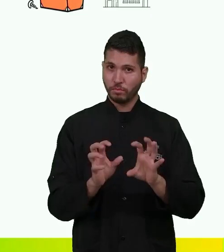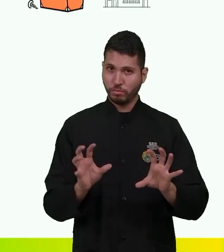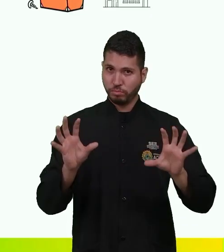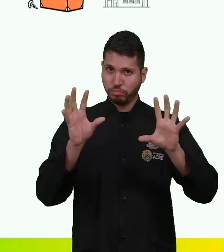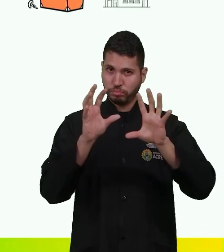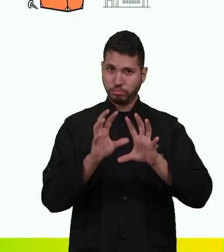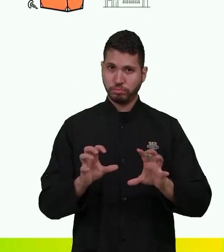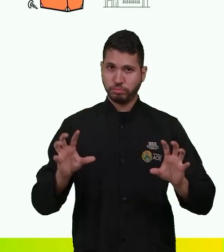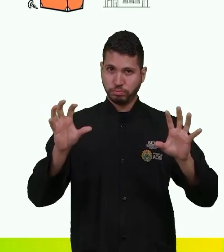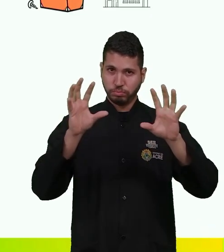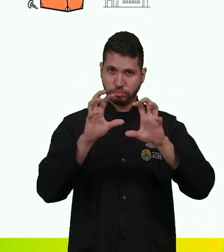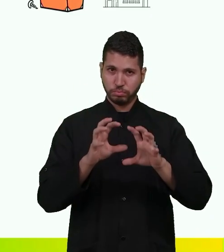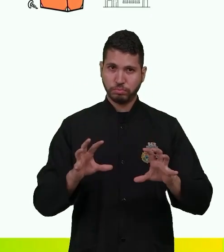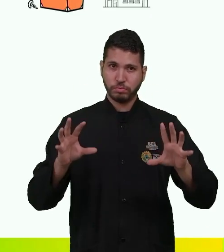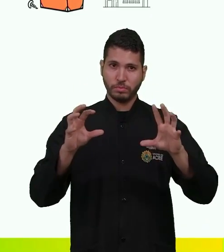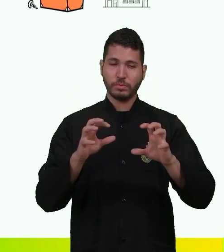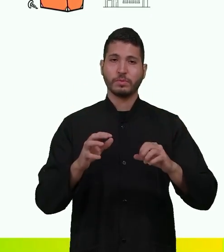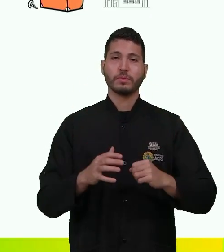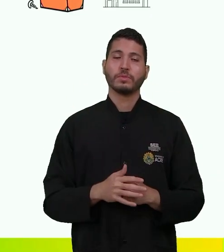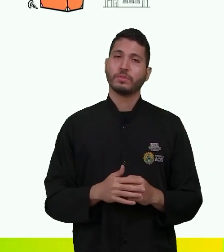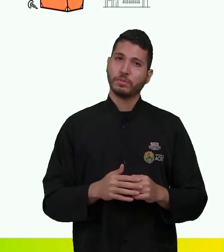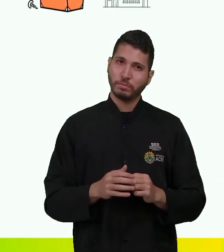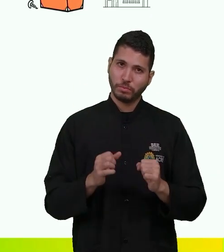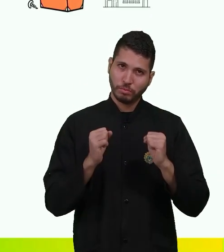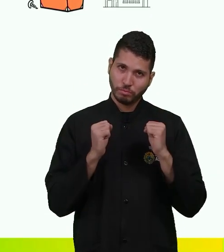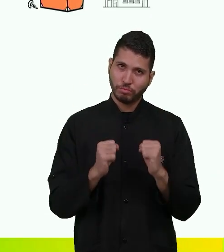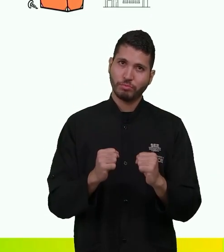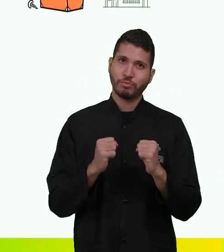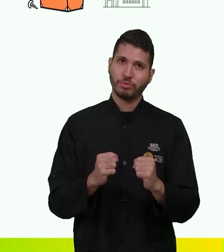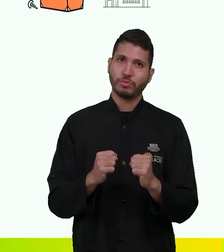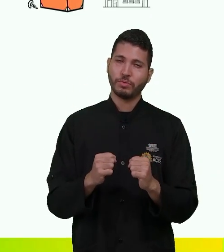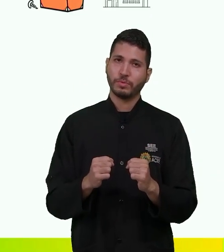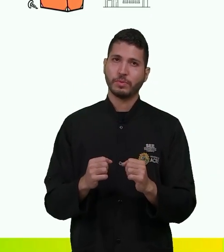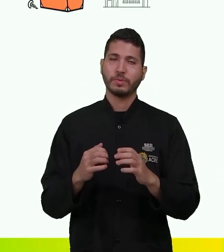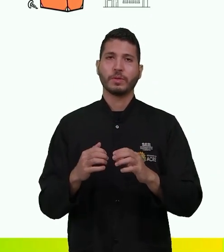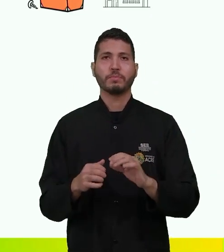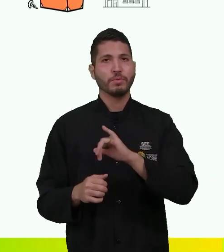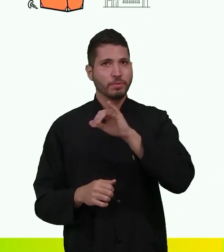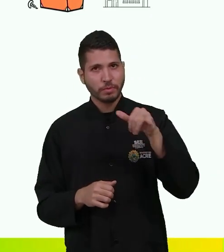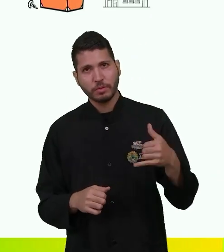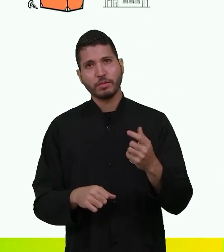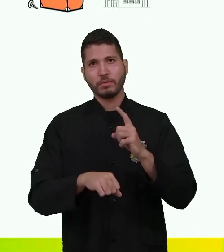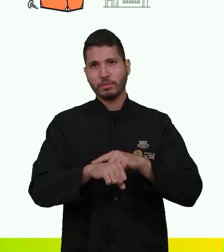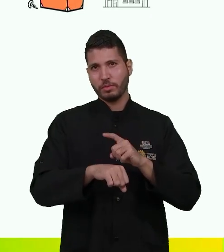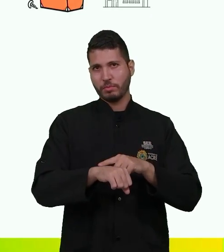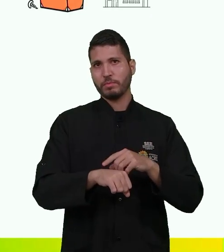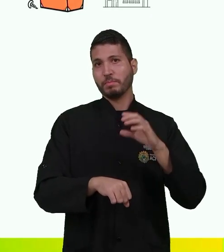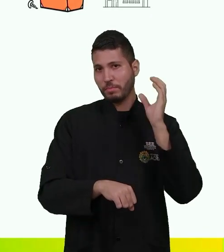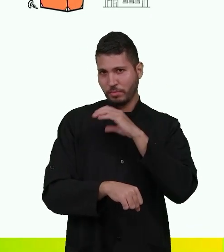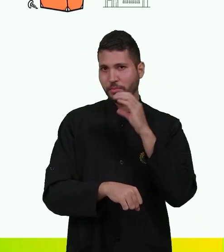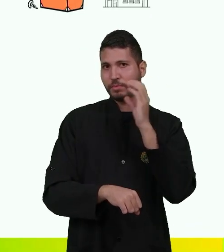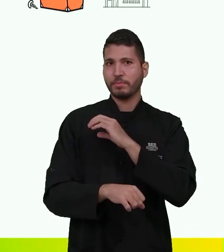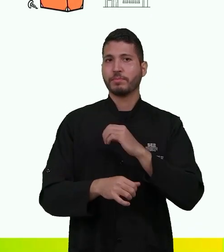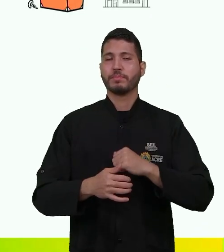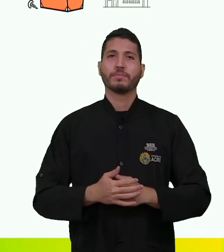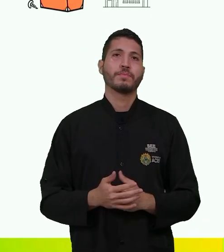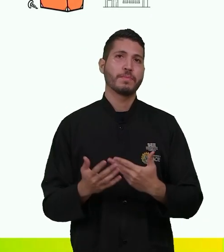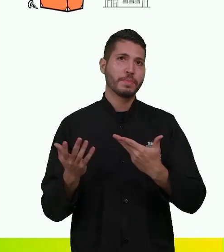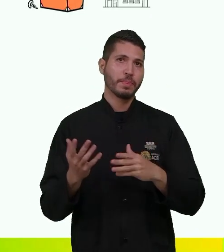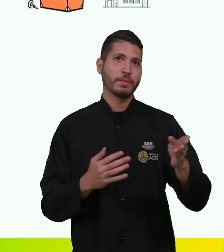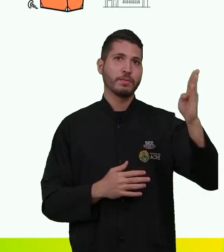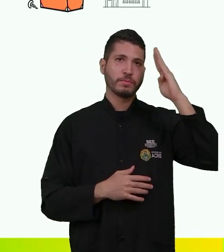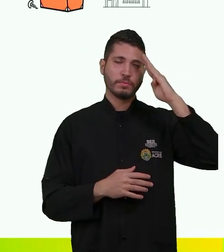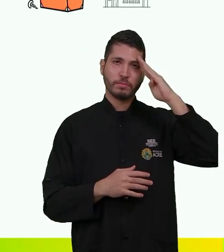trazer mercadorias em uma quantidade maior e num tempo mais curto ainda. Então essas são as